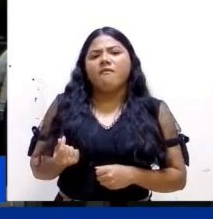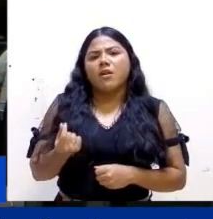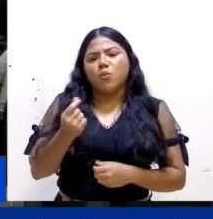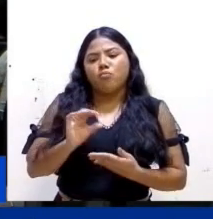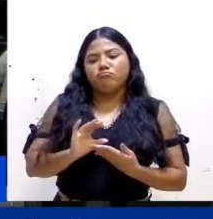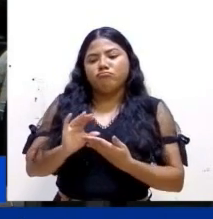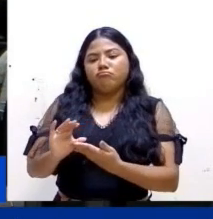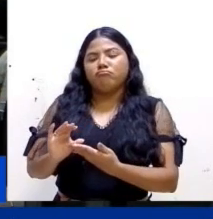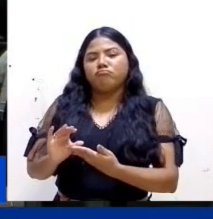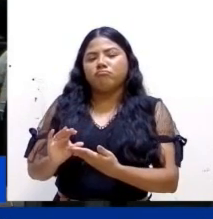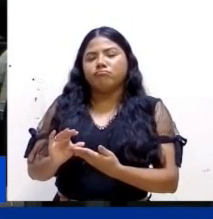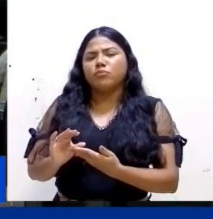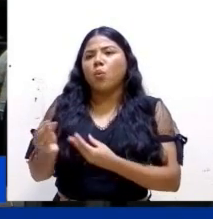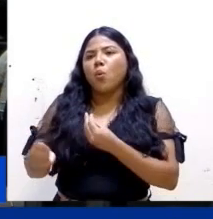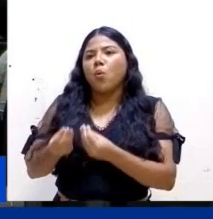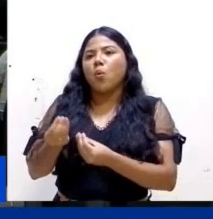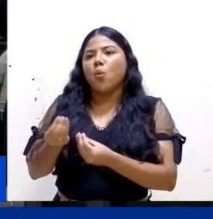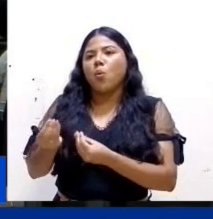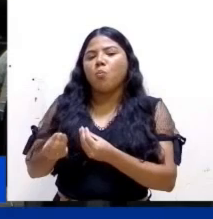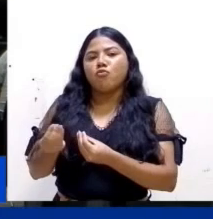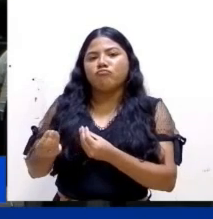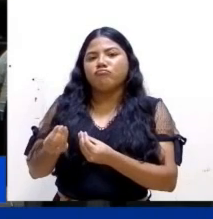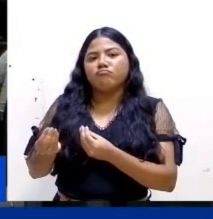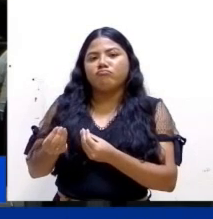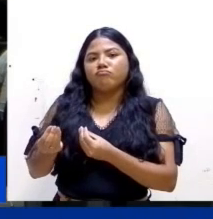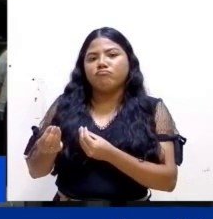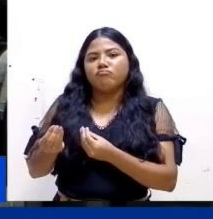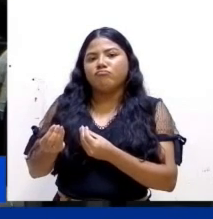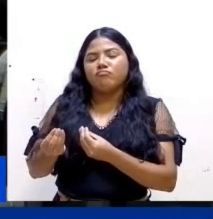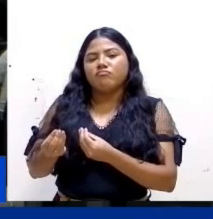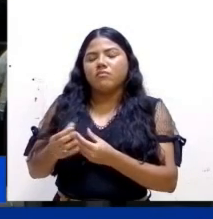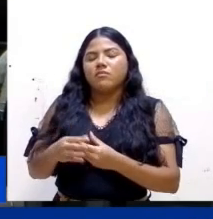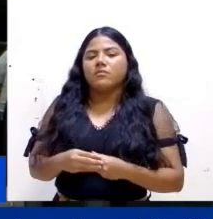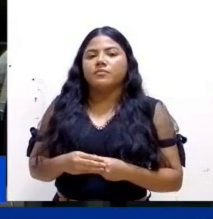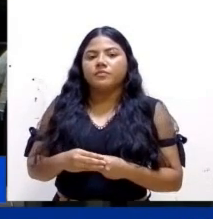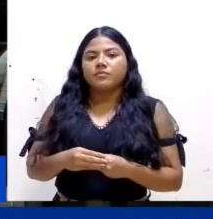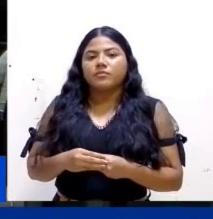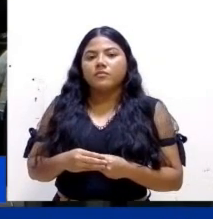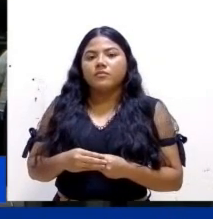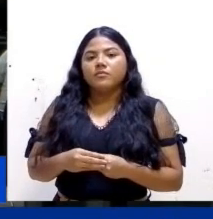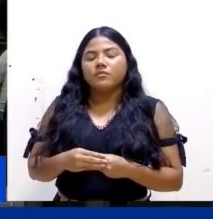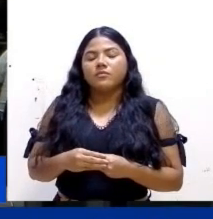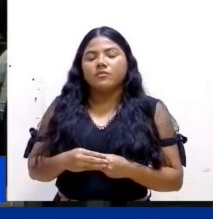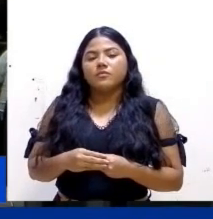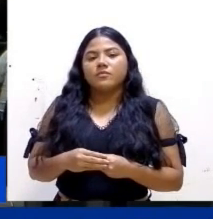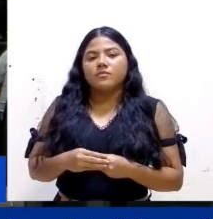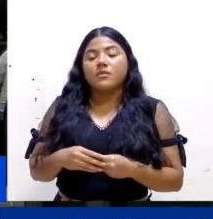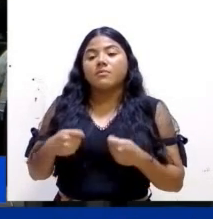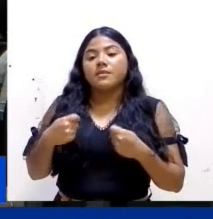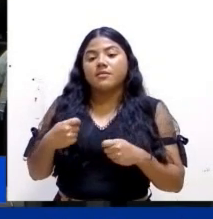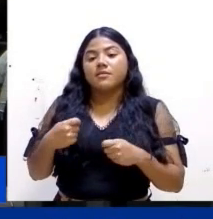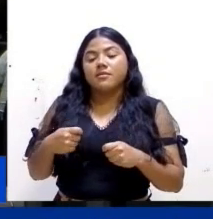de R$ 1.000, R$ 2.000. Ela vai ser proporcional, tá?